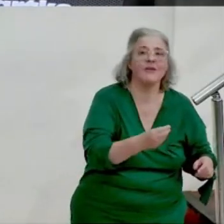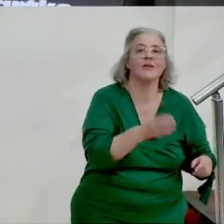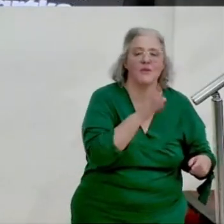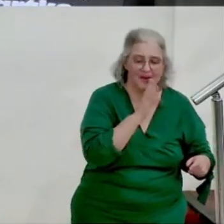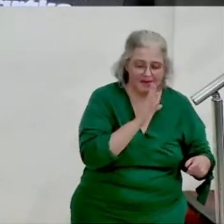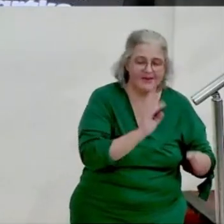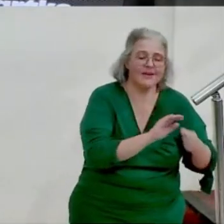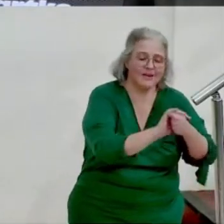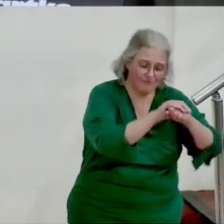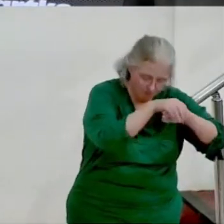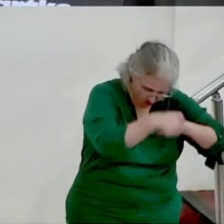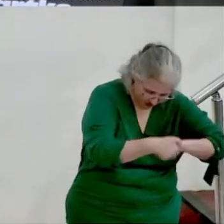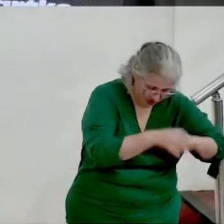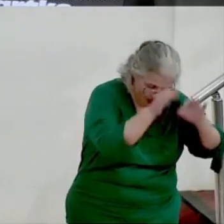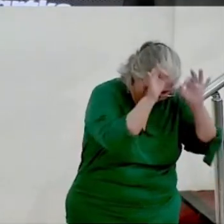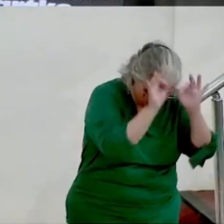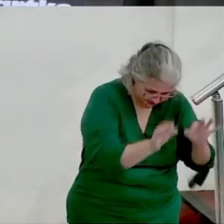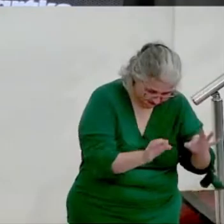Filhos da luz, não.